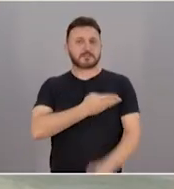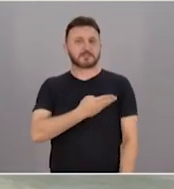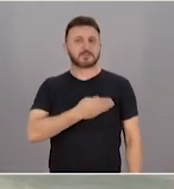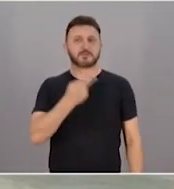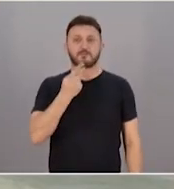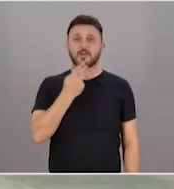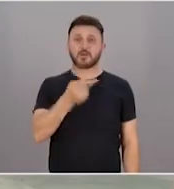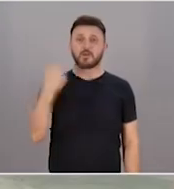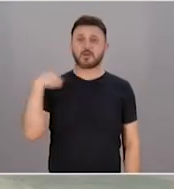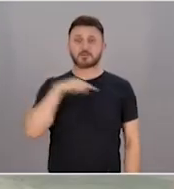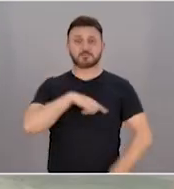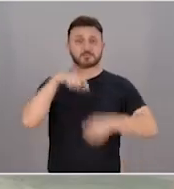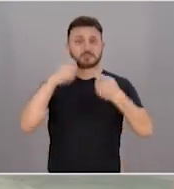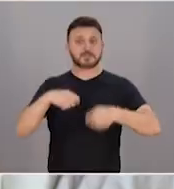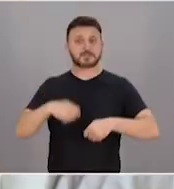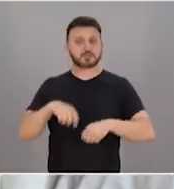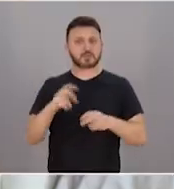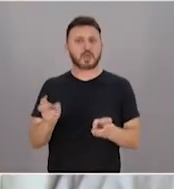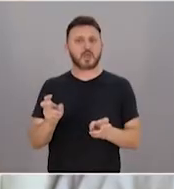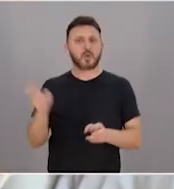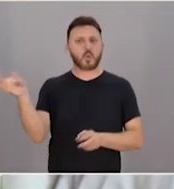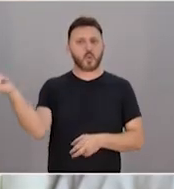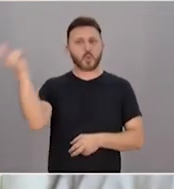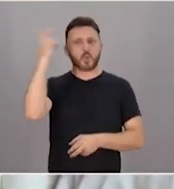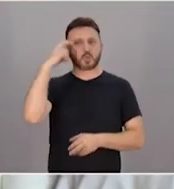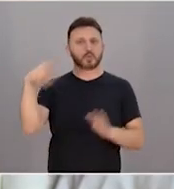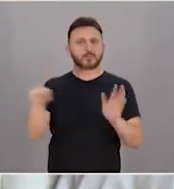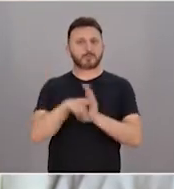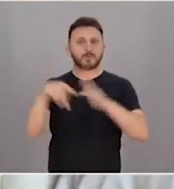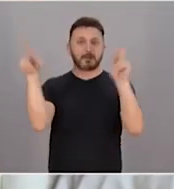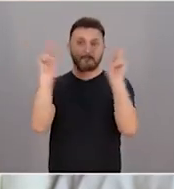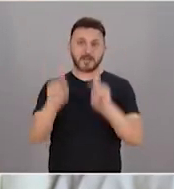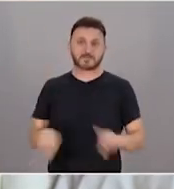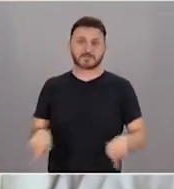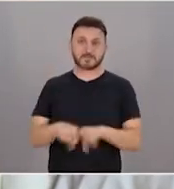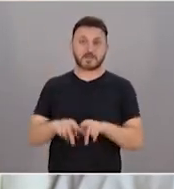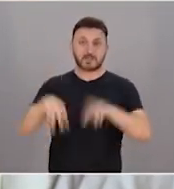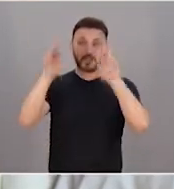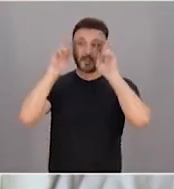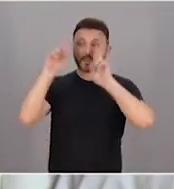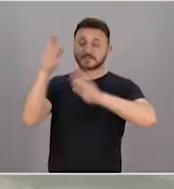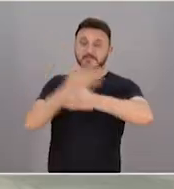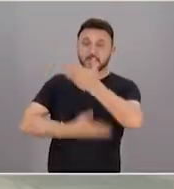cultura da paz, a cultura do respeito.